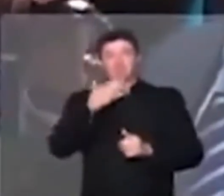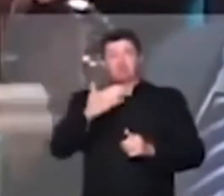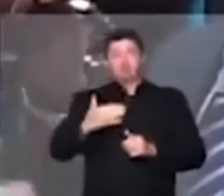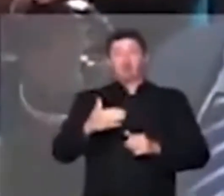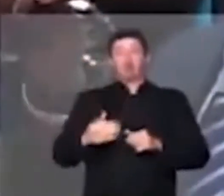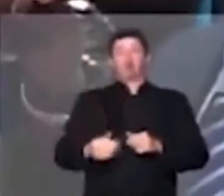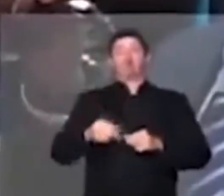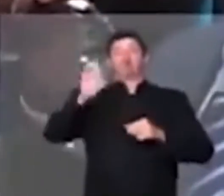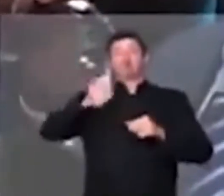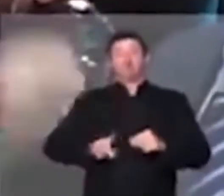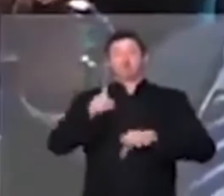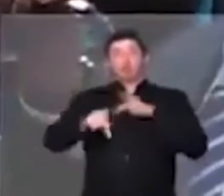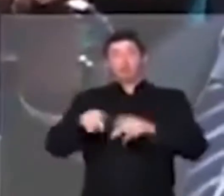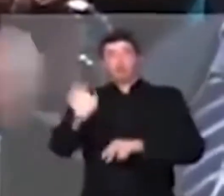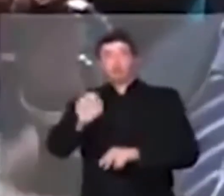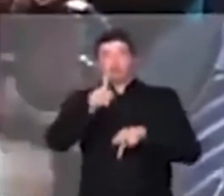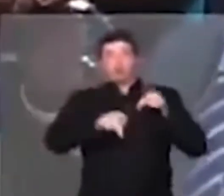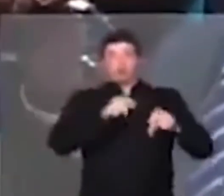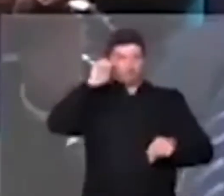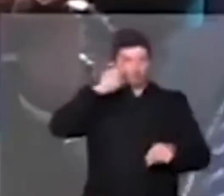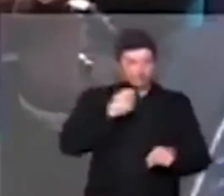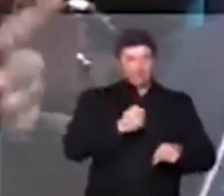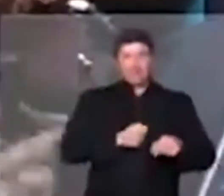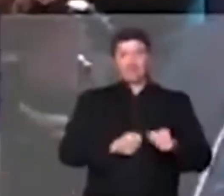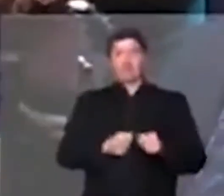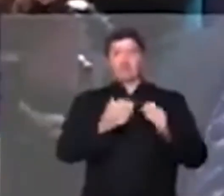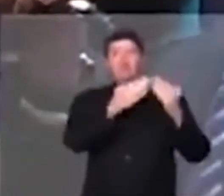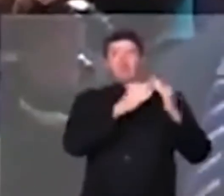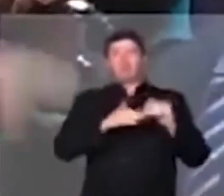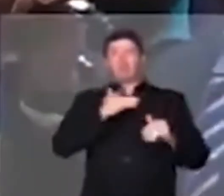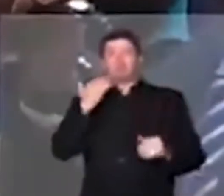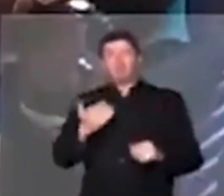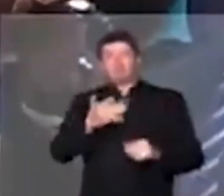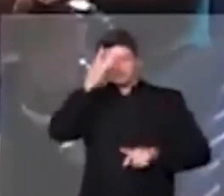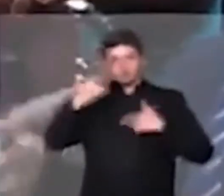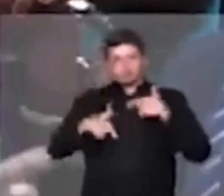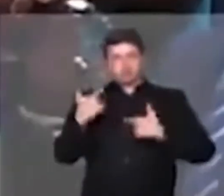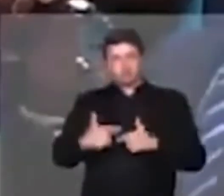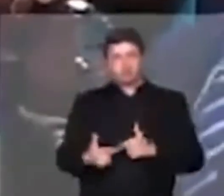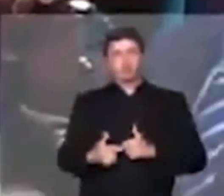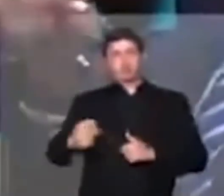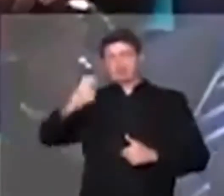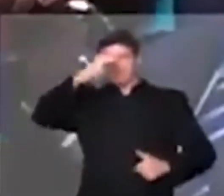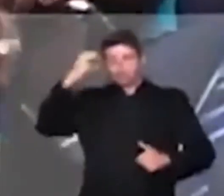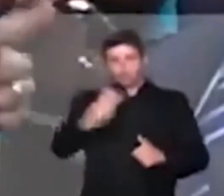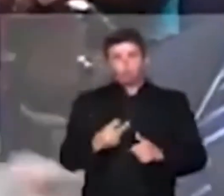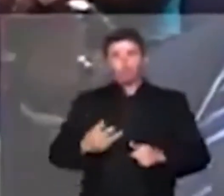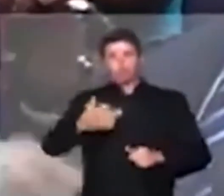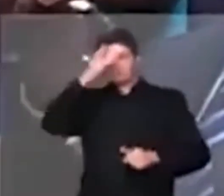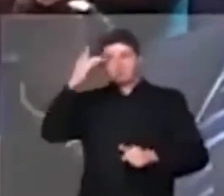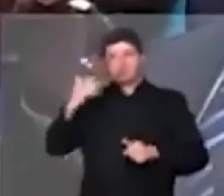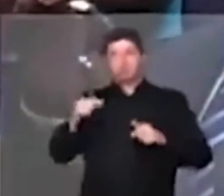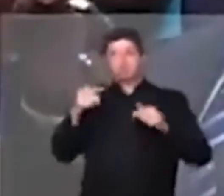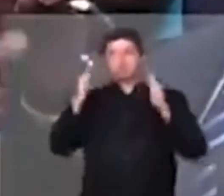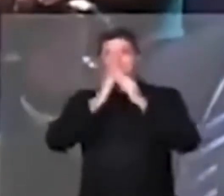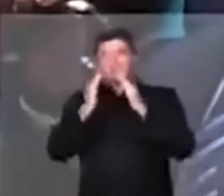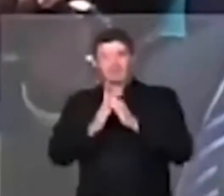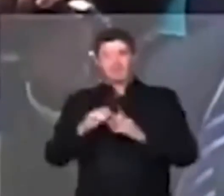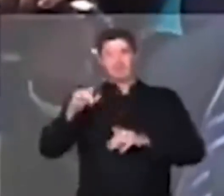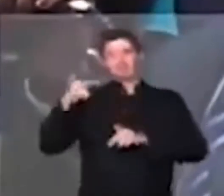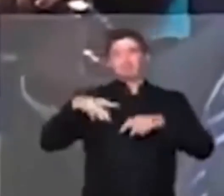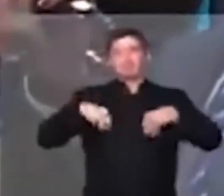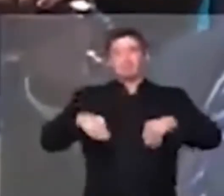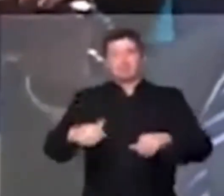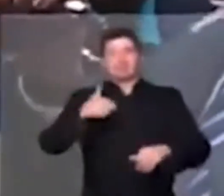população LGBT, do povo negro exterminado nas periferias, dos trabalhadores da cultura, dos sem teto, dos sem